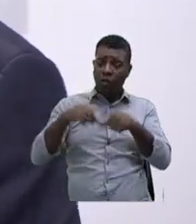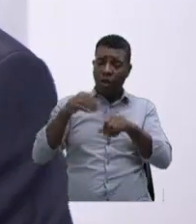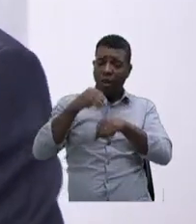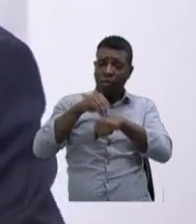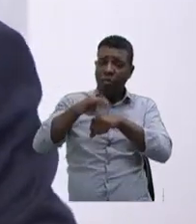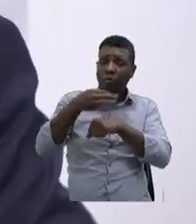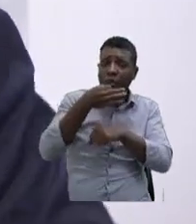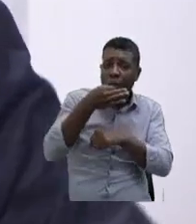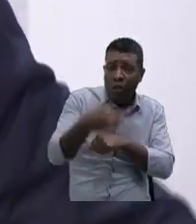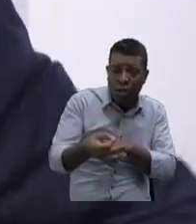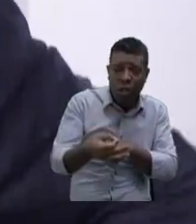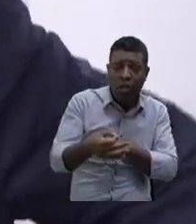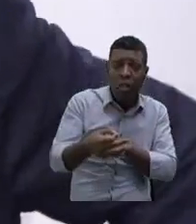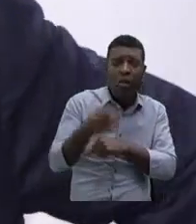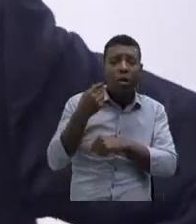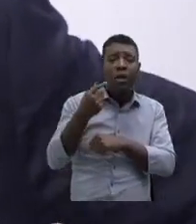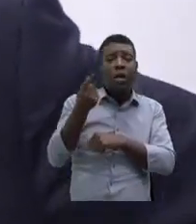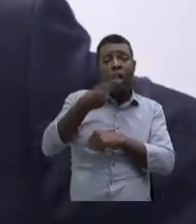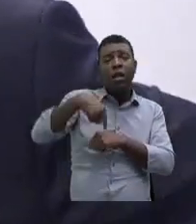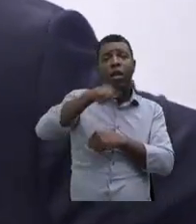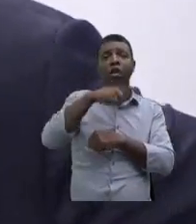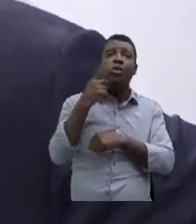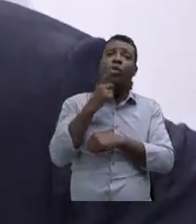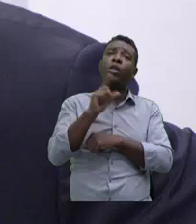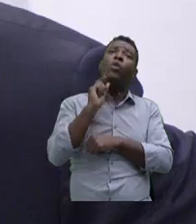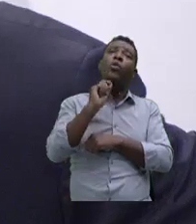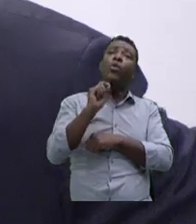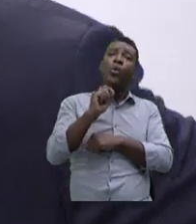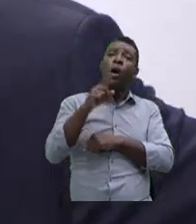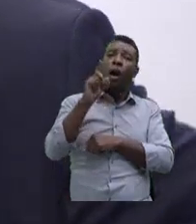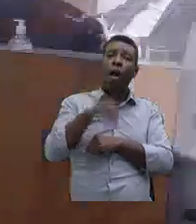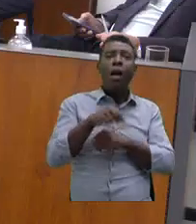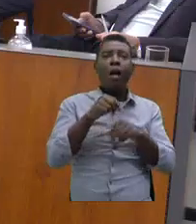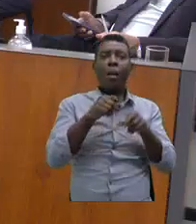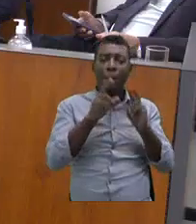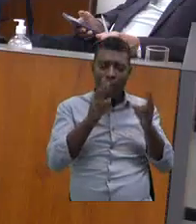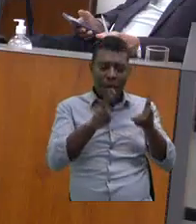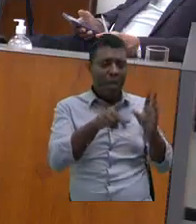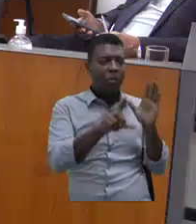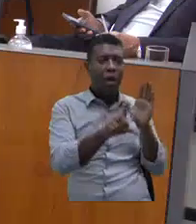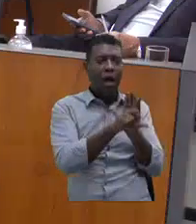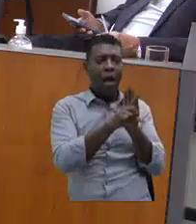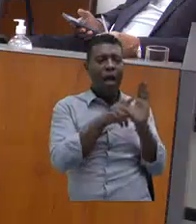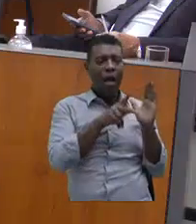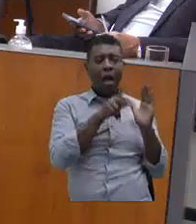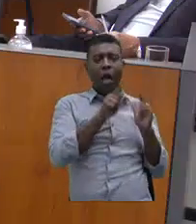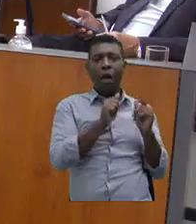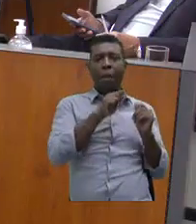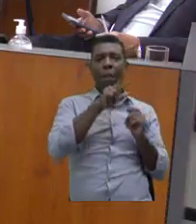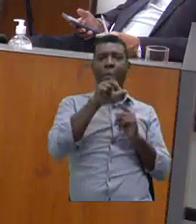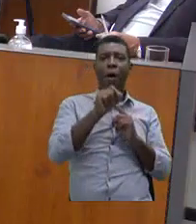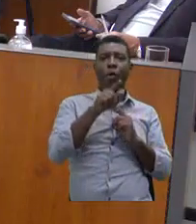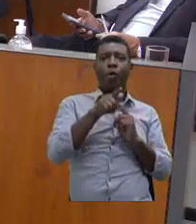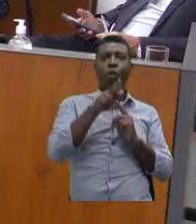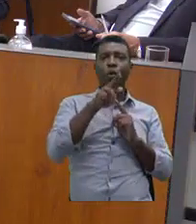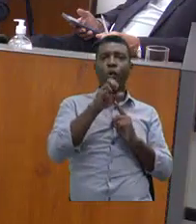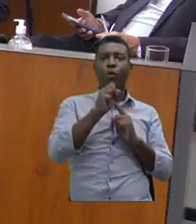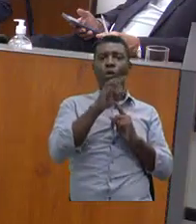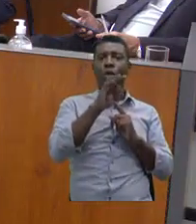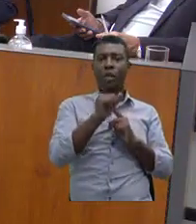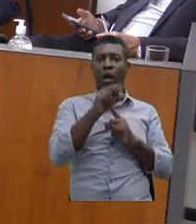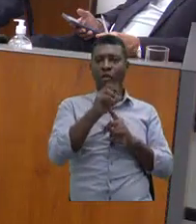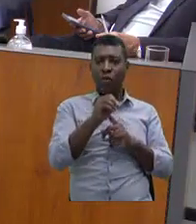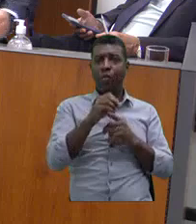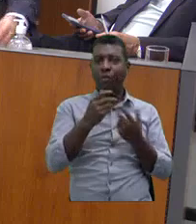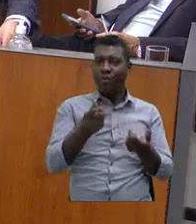mesma forma também através da Lei Paulo Gustavo. Muito obrigado, deputado. Bom,